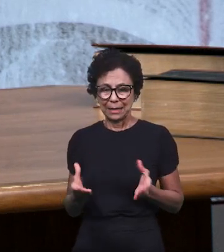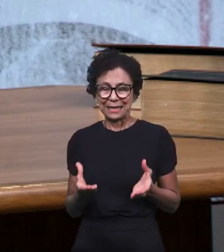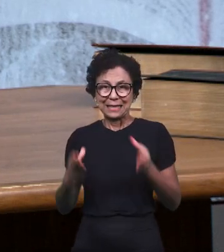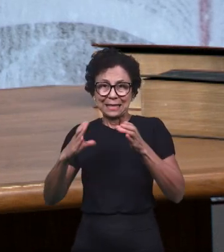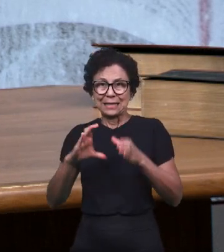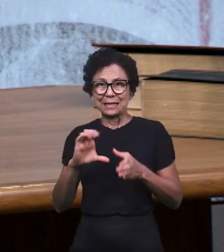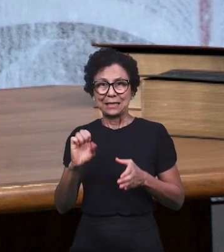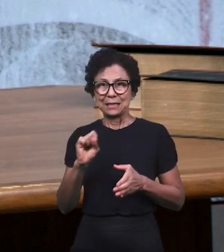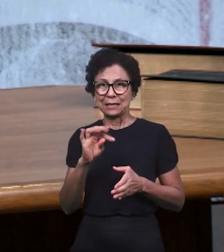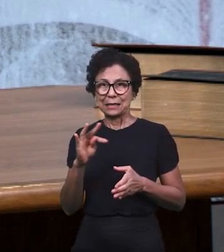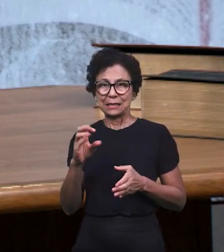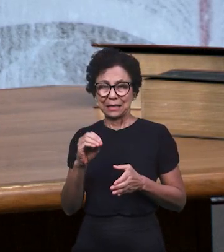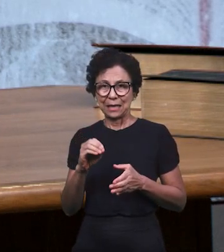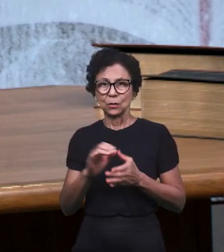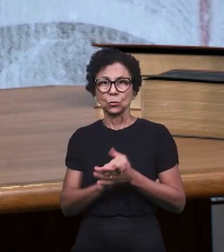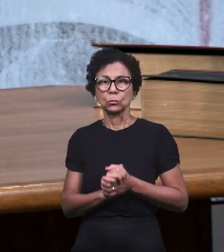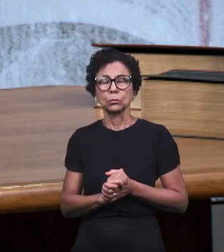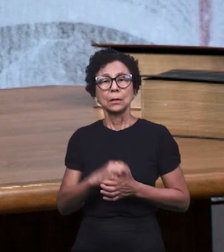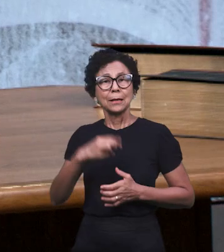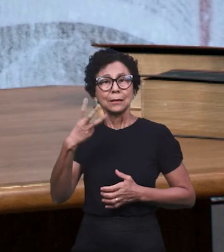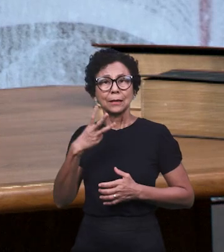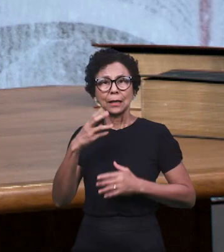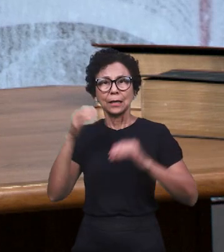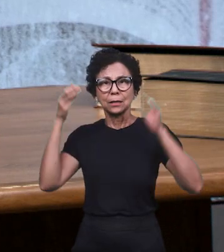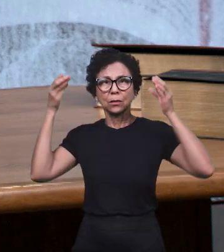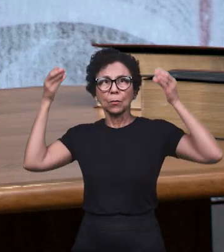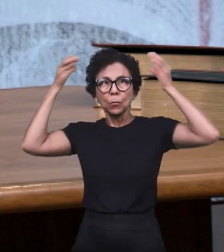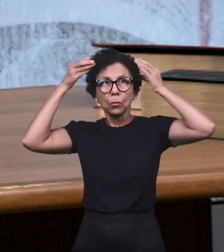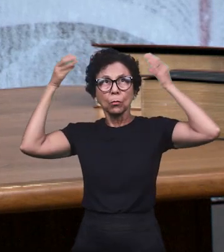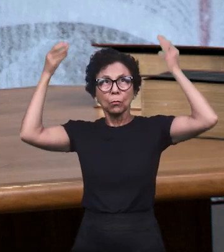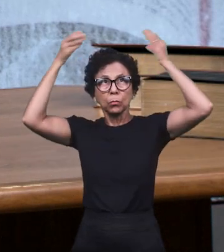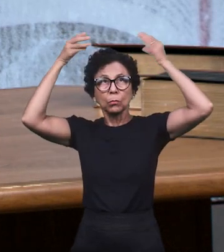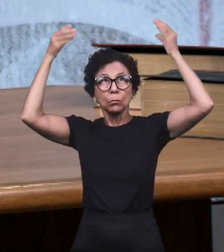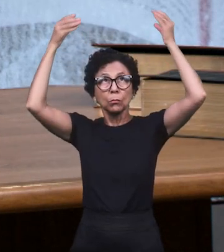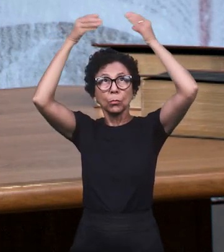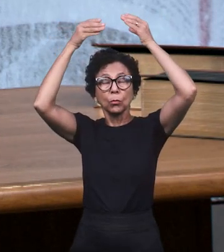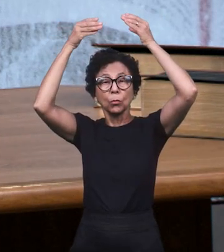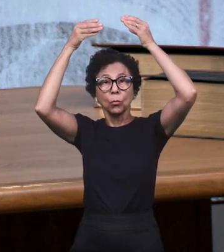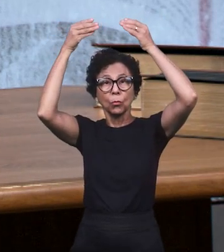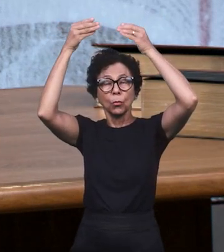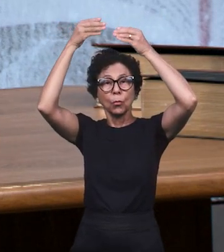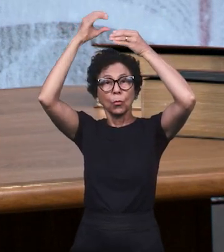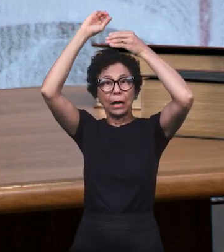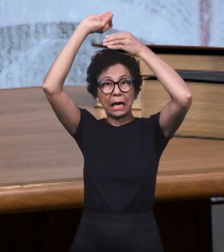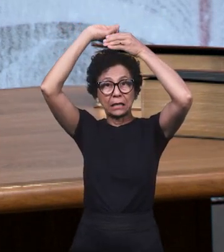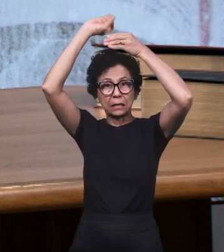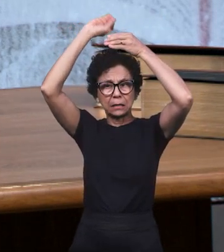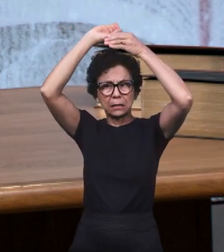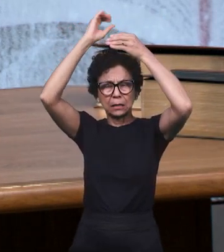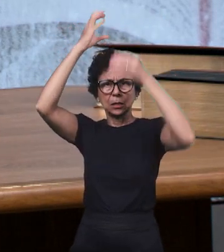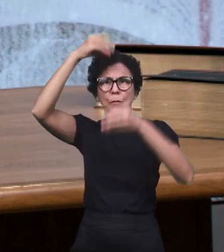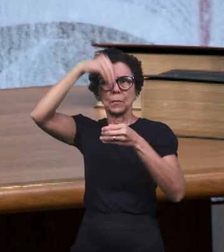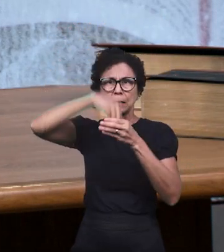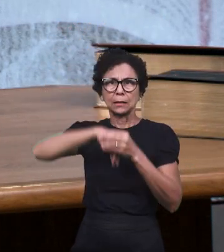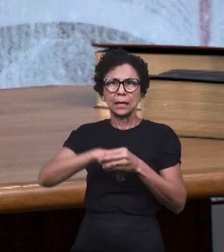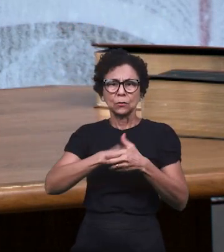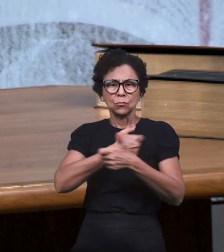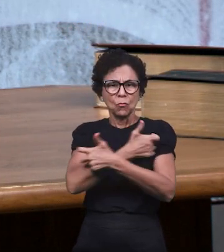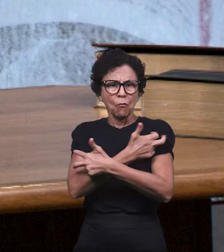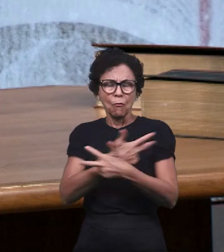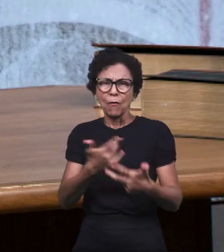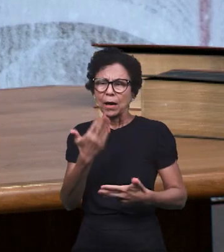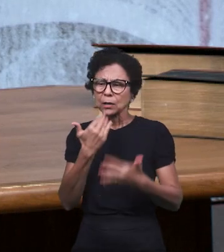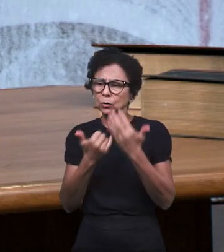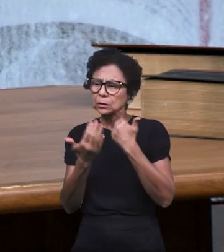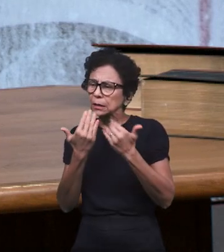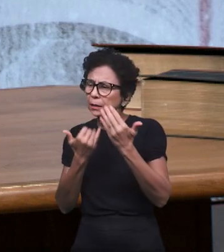cesto mais alto havia de todos os manjares de Faraó, obra de padeiro, e as aves os